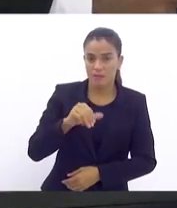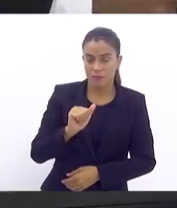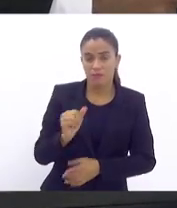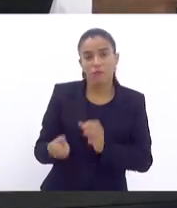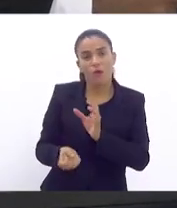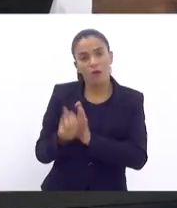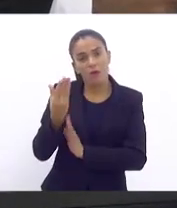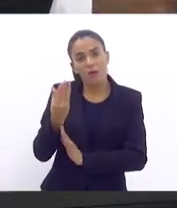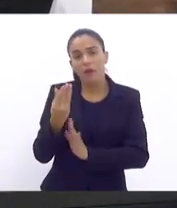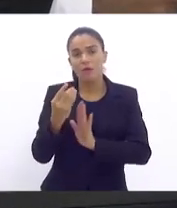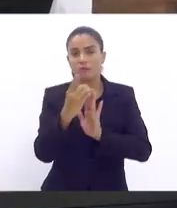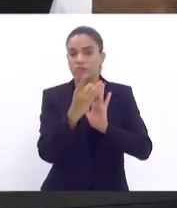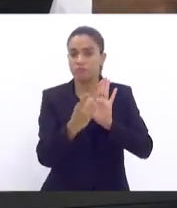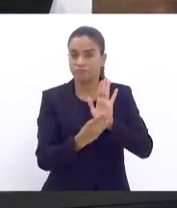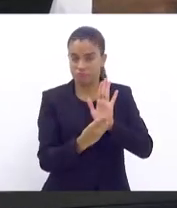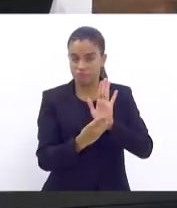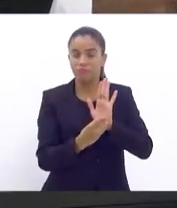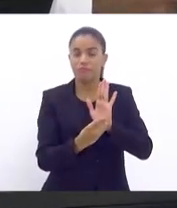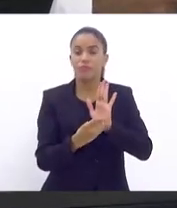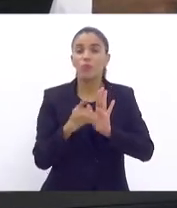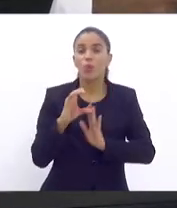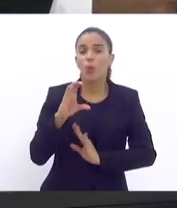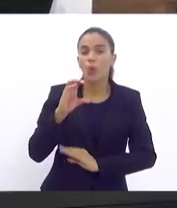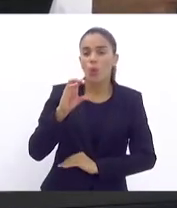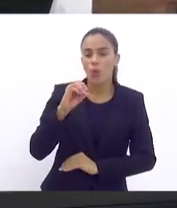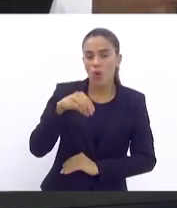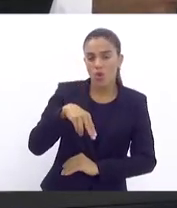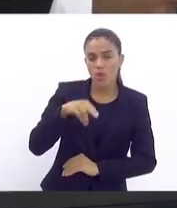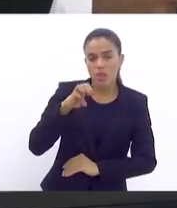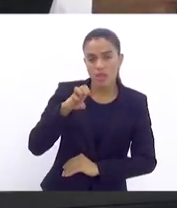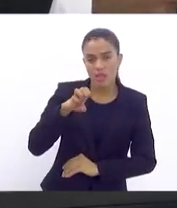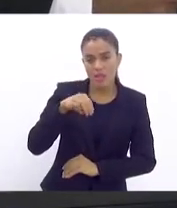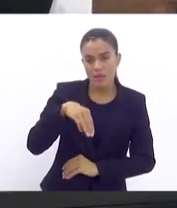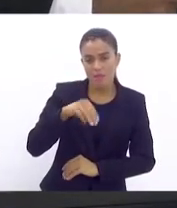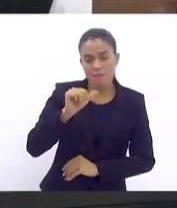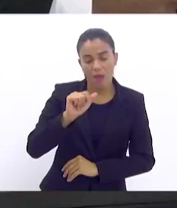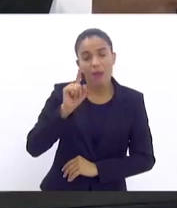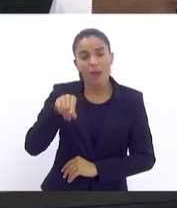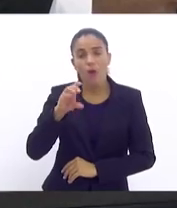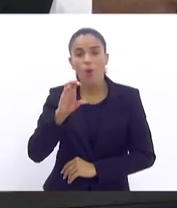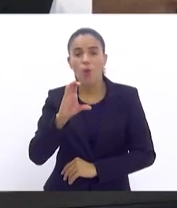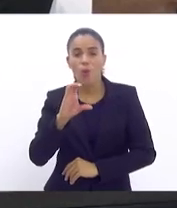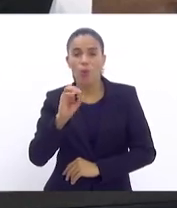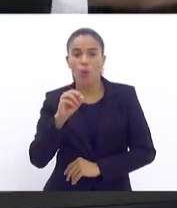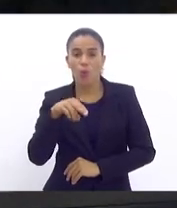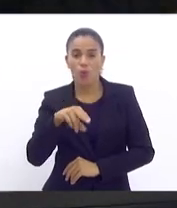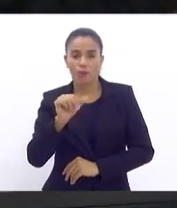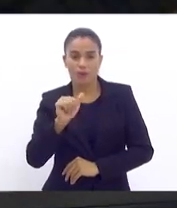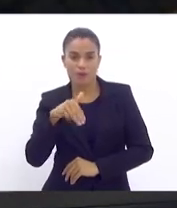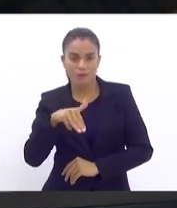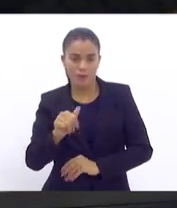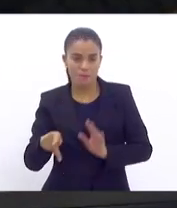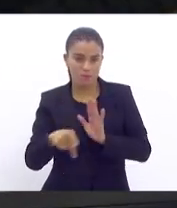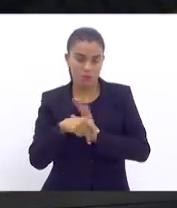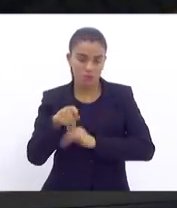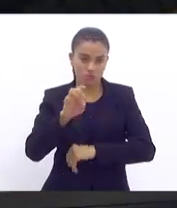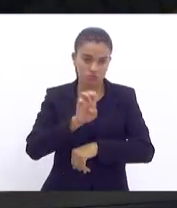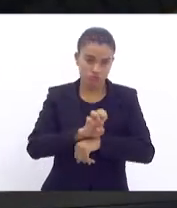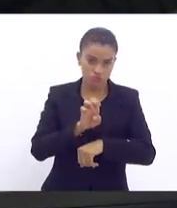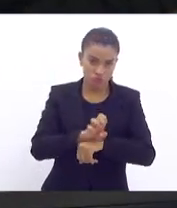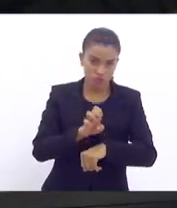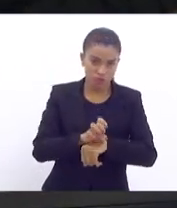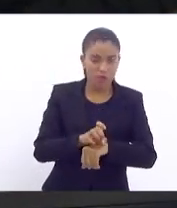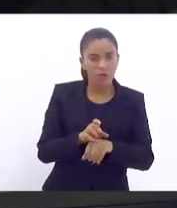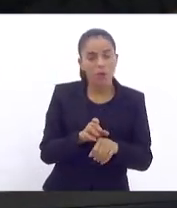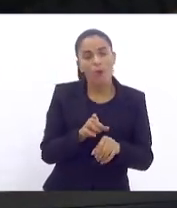criado por decreto o conema é o CONAMA Estadual então aonde tem uma lei ele regulamenta vários pontos